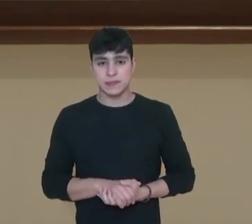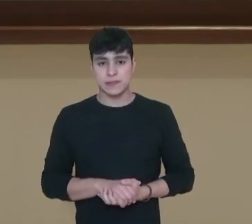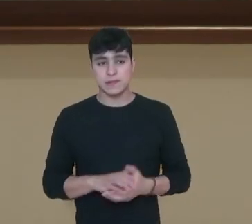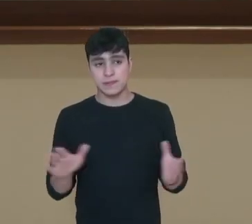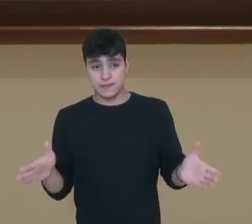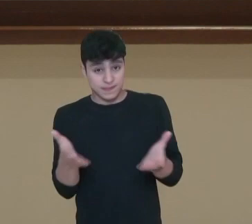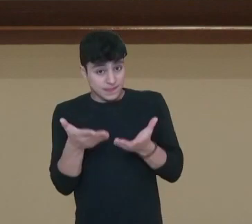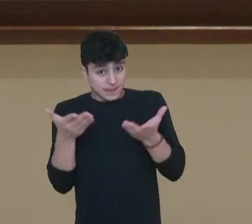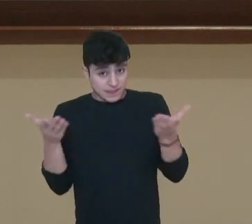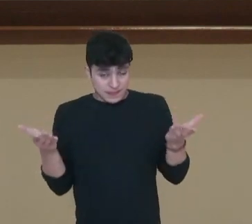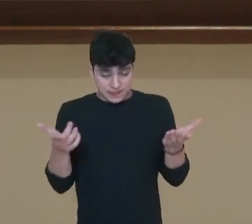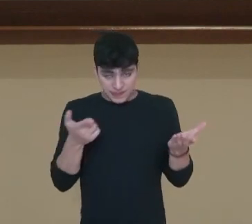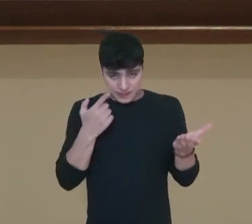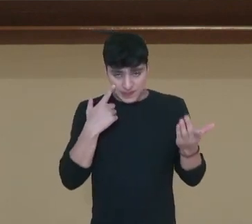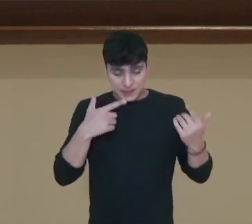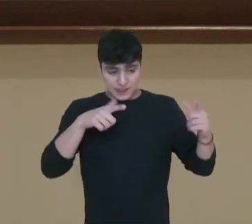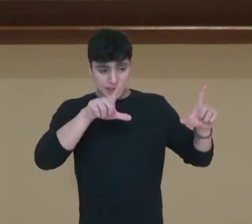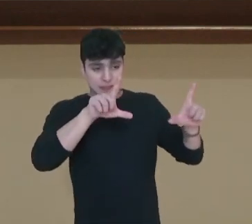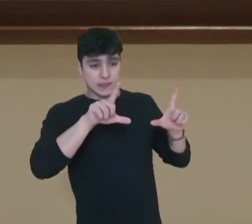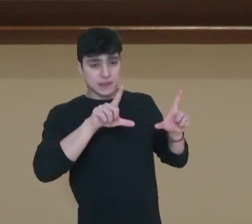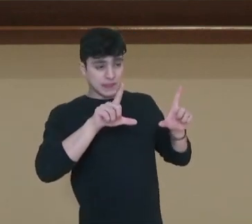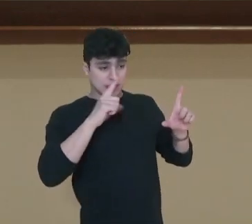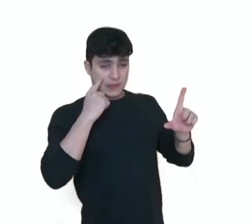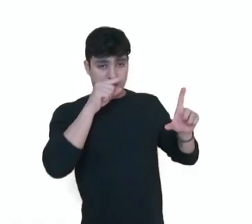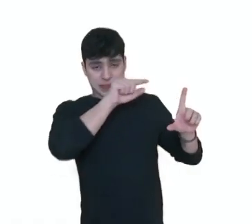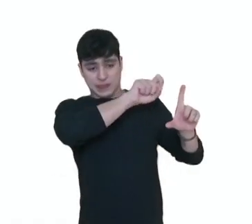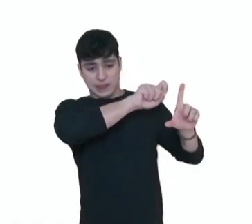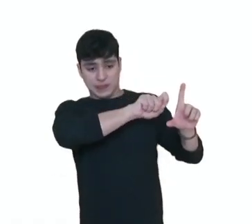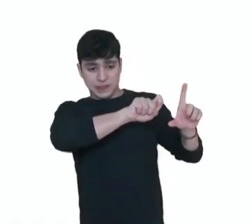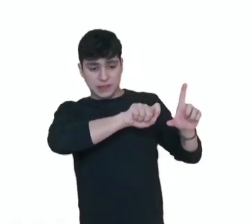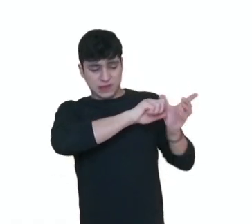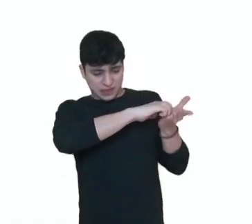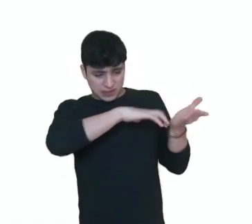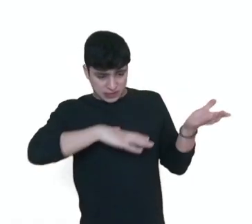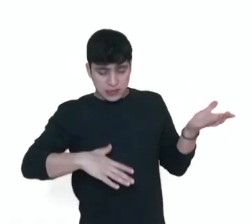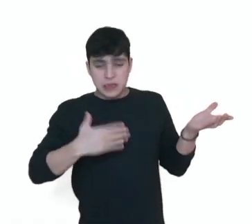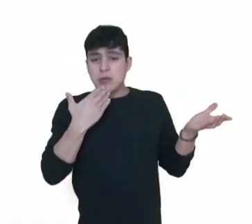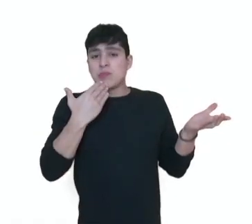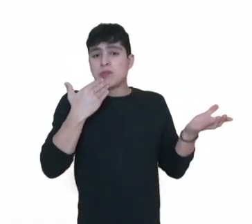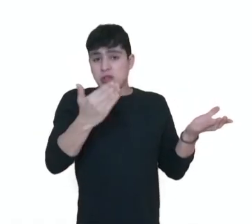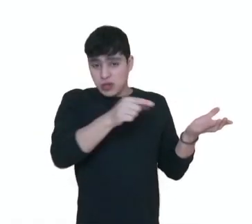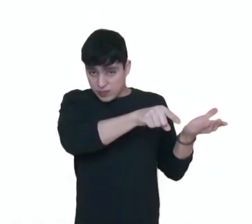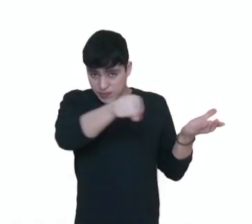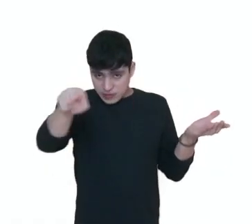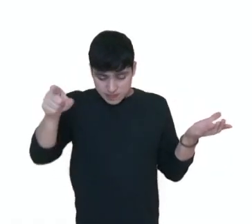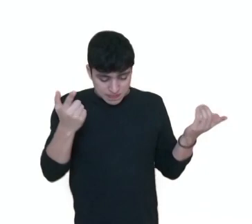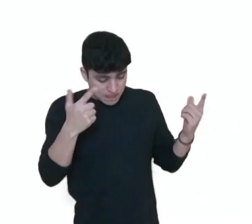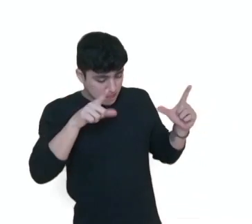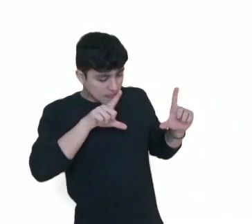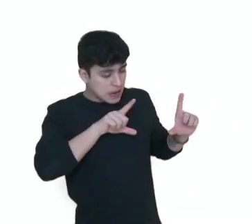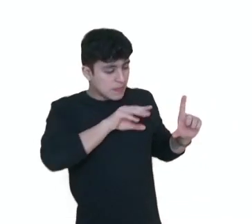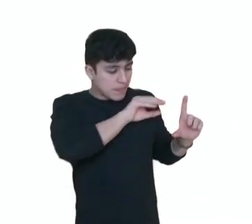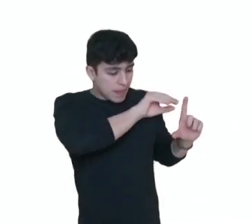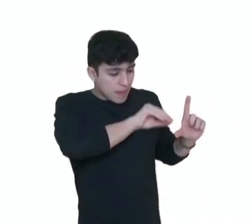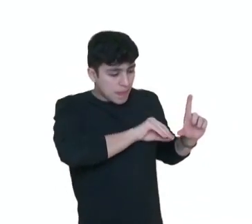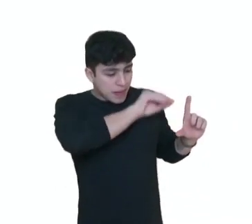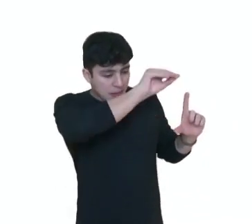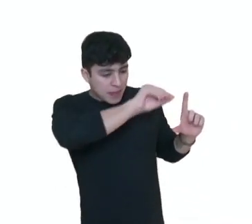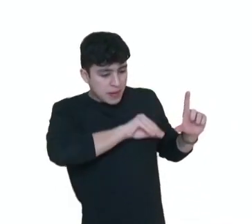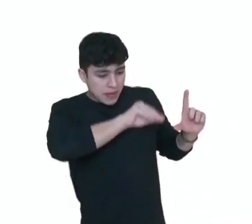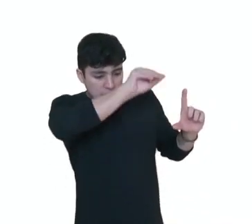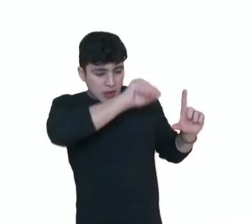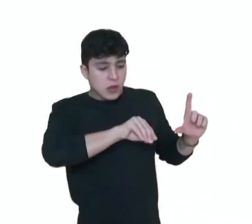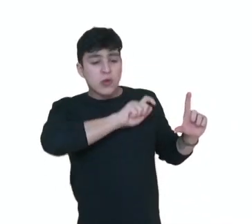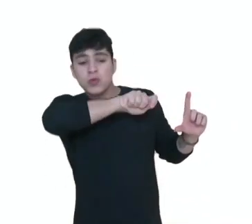Então, pessoal, vamos dar uma olhada nessa atividade? Eu quero que vocês, então, preencham esse quadro de informações referentes à